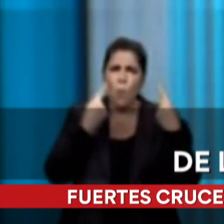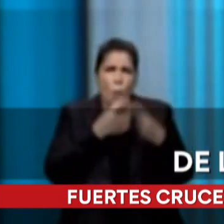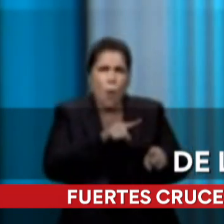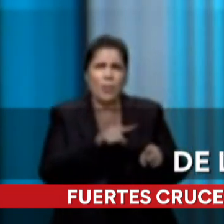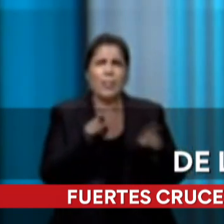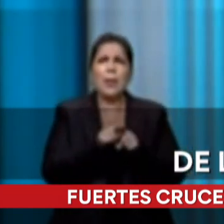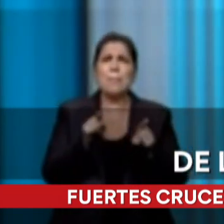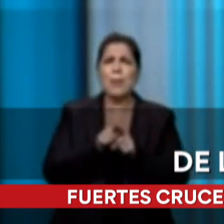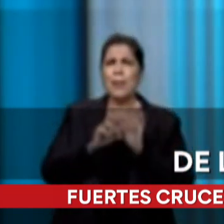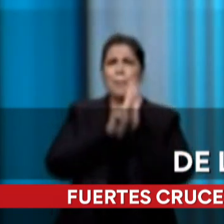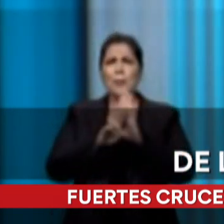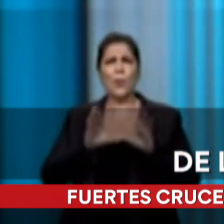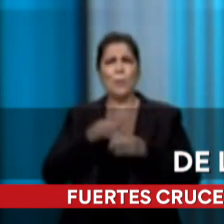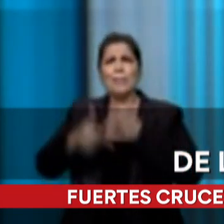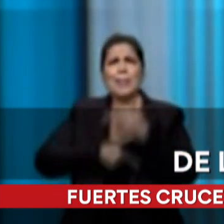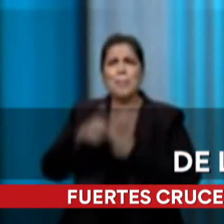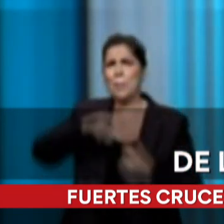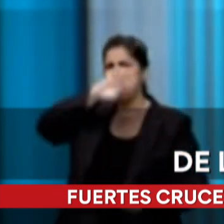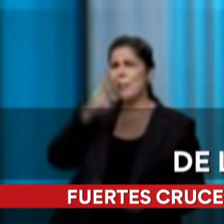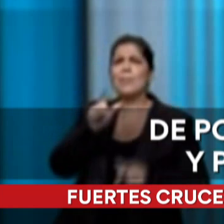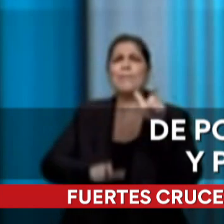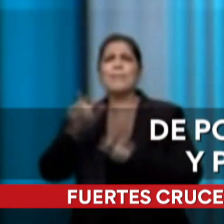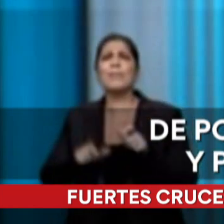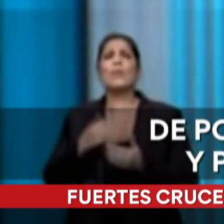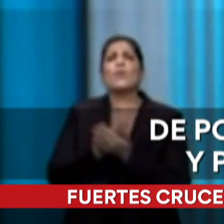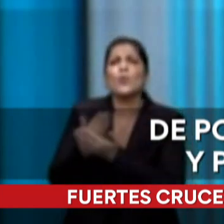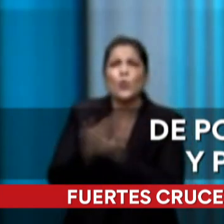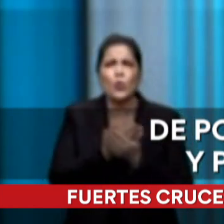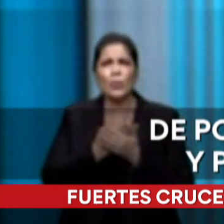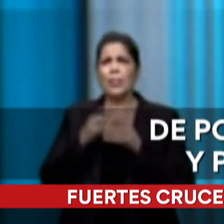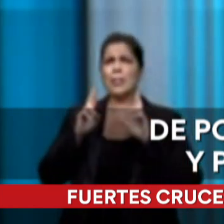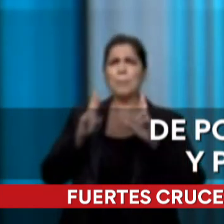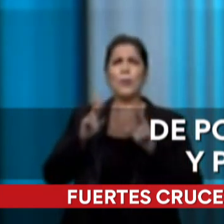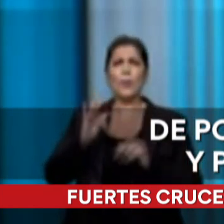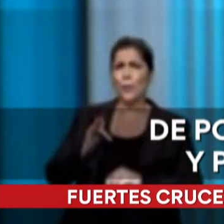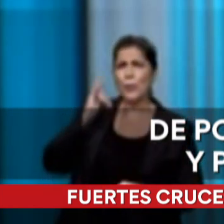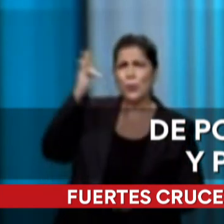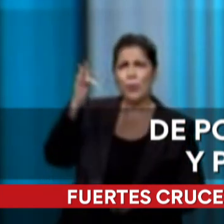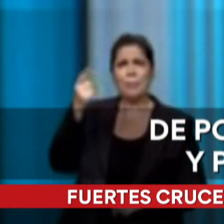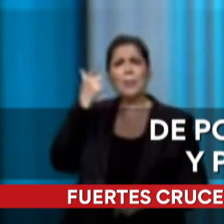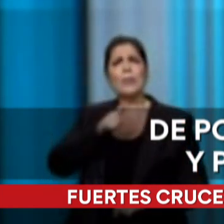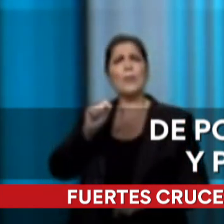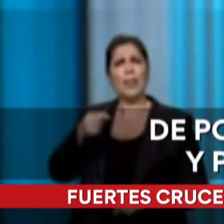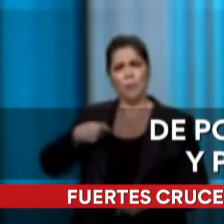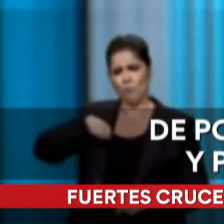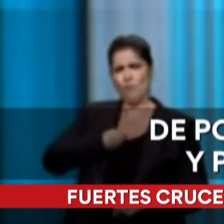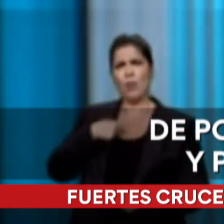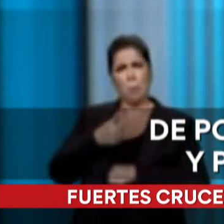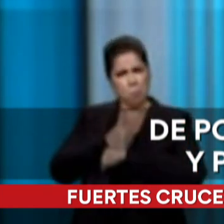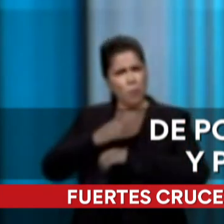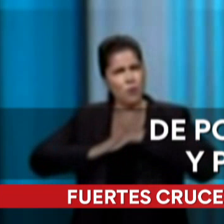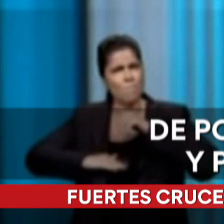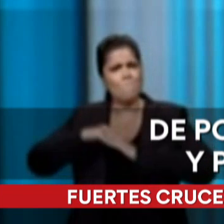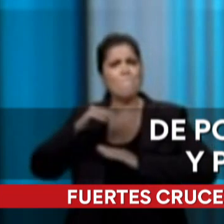trabalhadores brasileiros, dos estudantes que têm esperança de poder um dia se tornar profissionais e